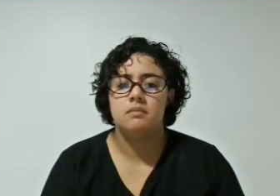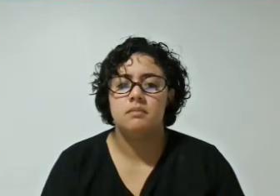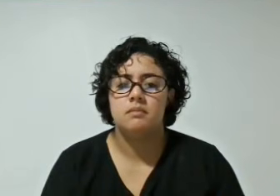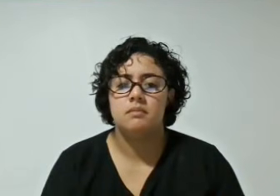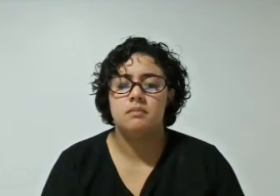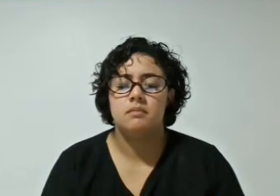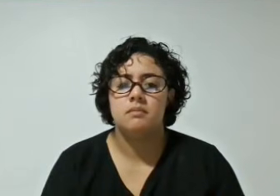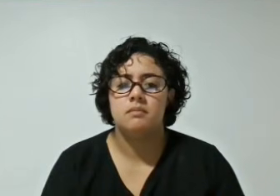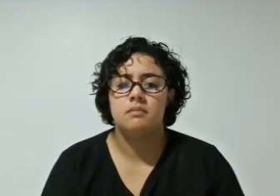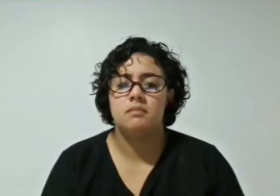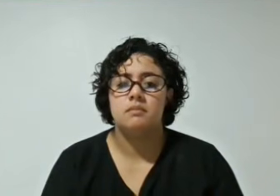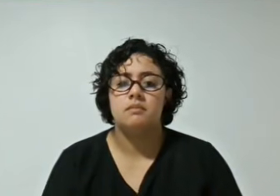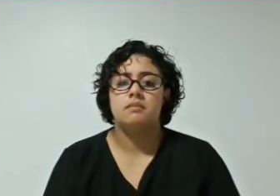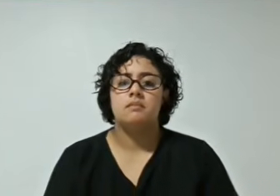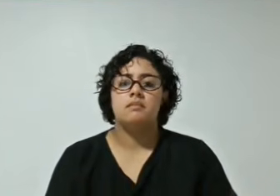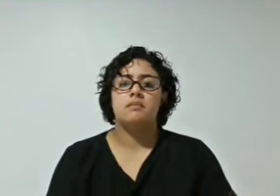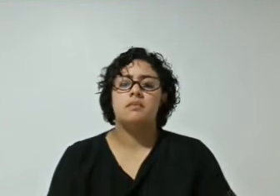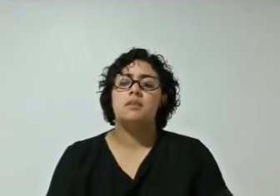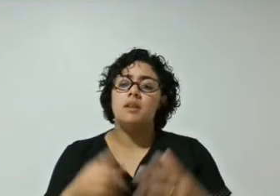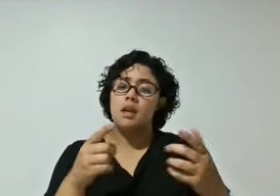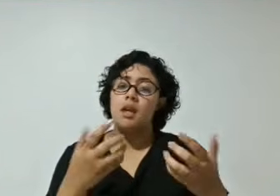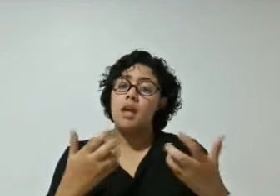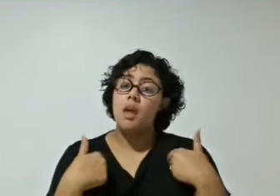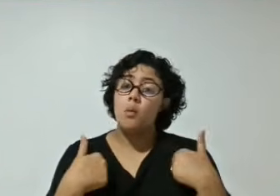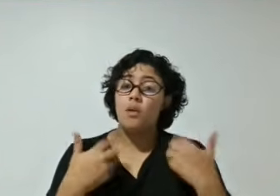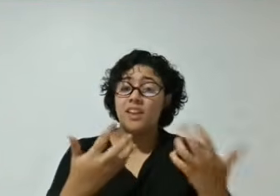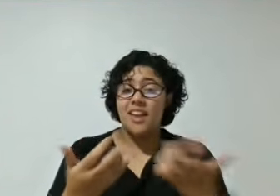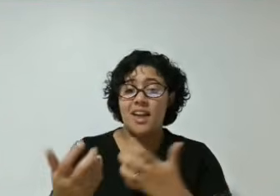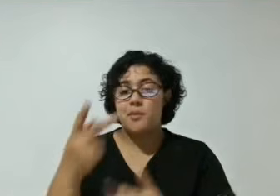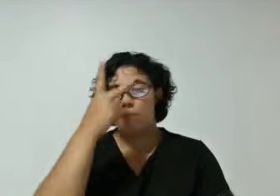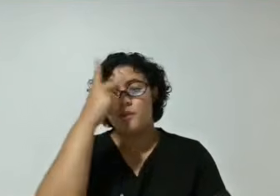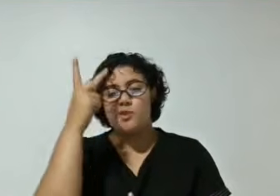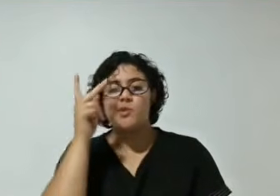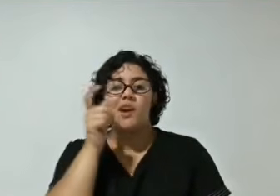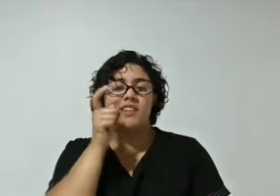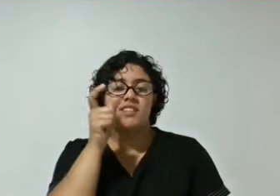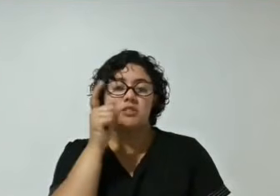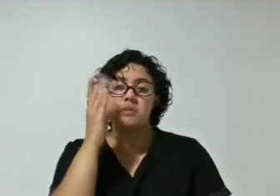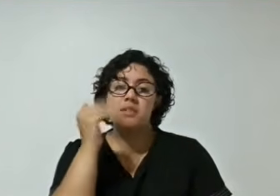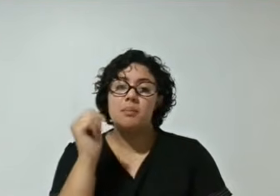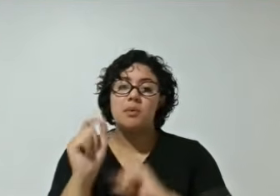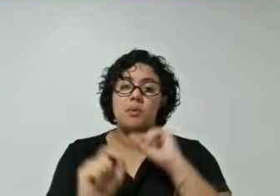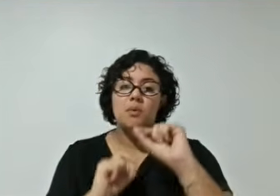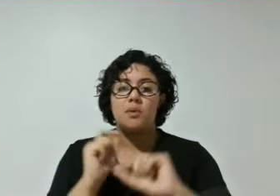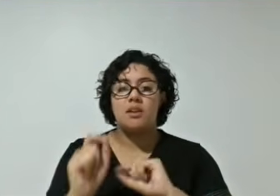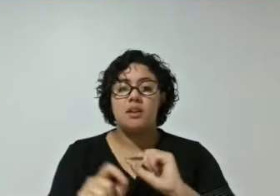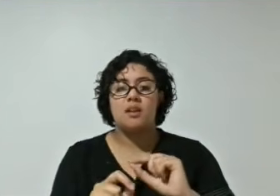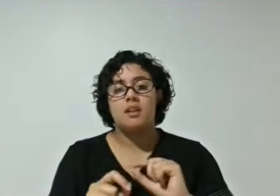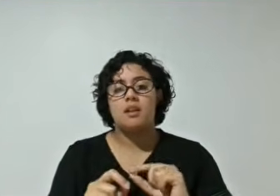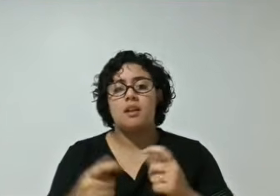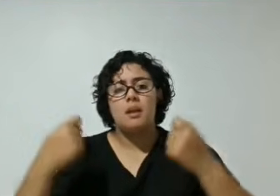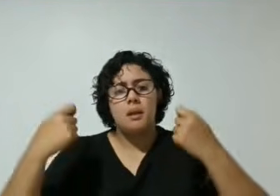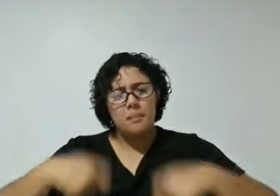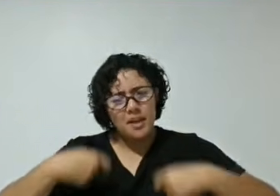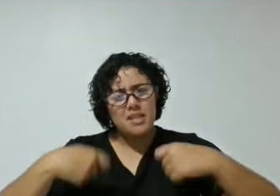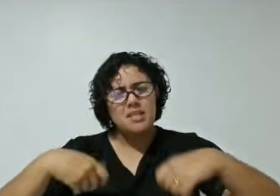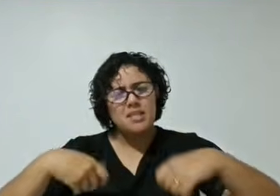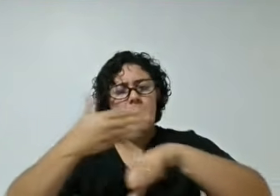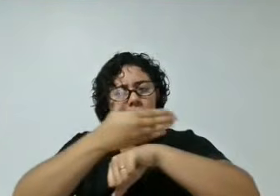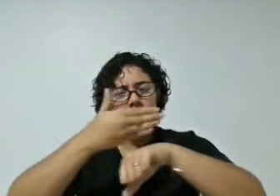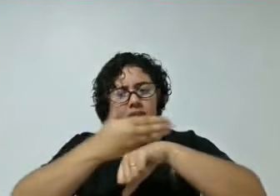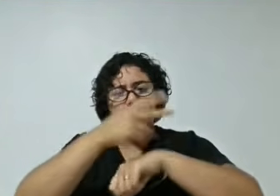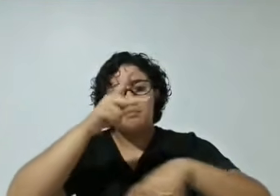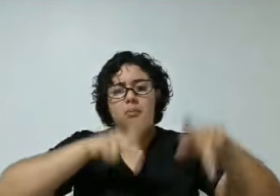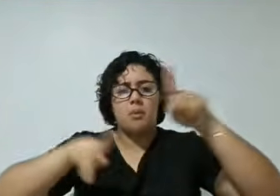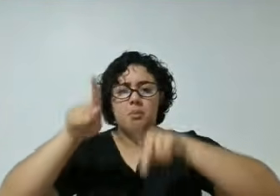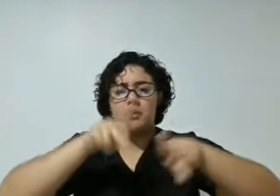eu gostaria muito que as pessoas que estão assistindo soubessem é que é necessária a participação popular,